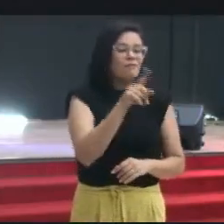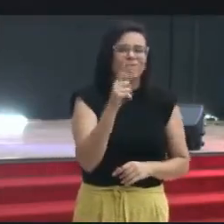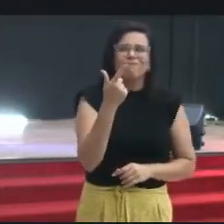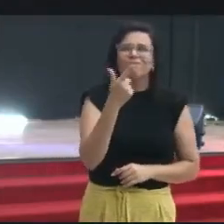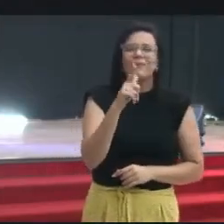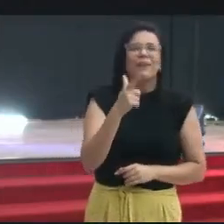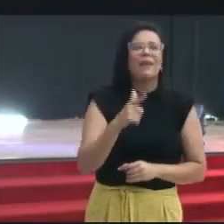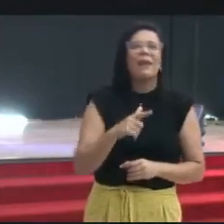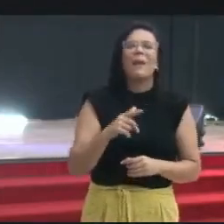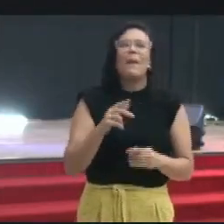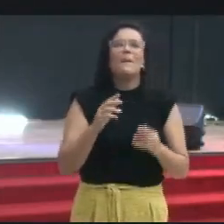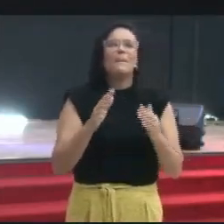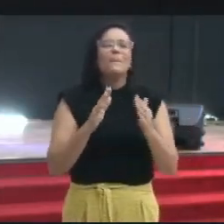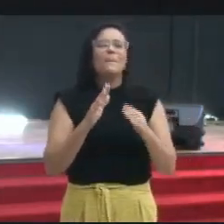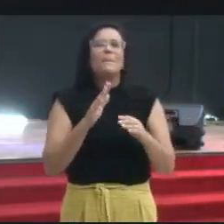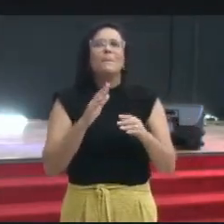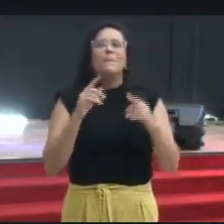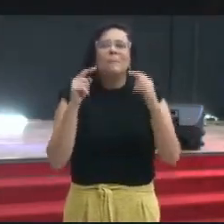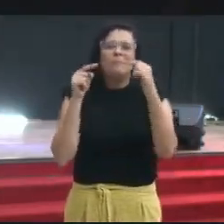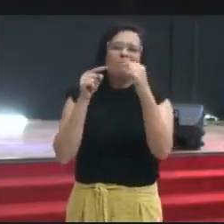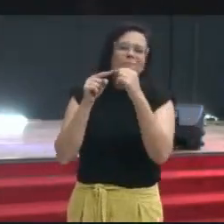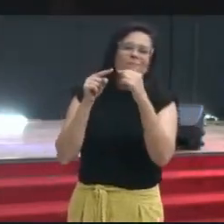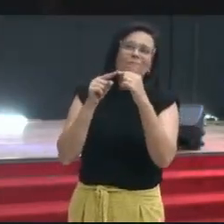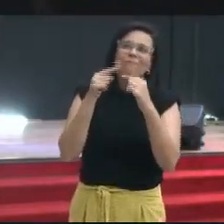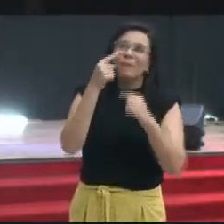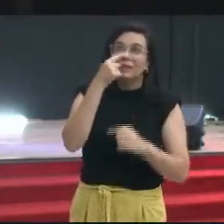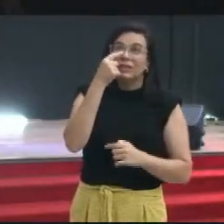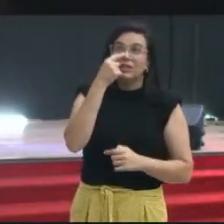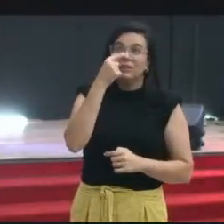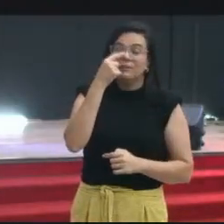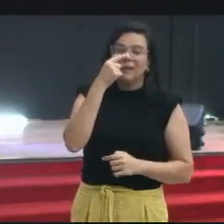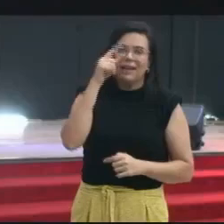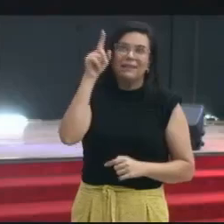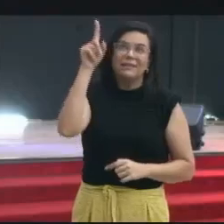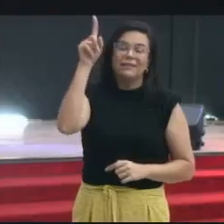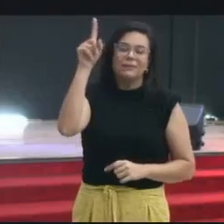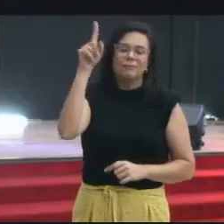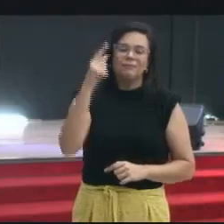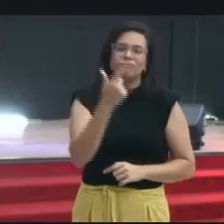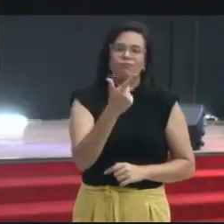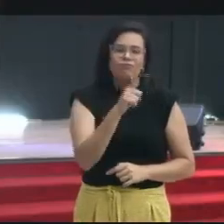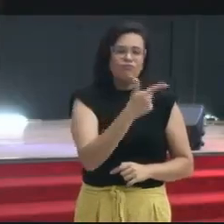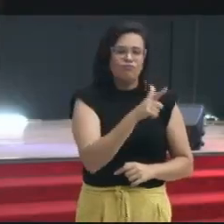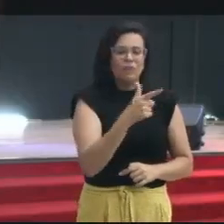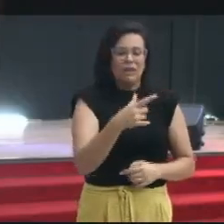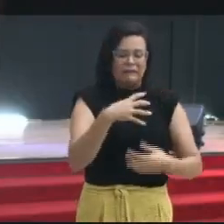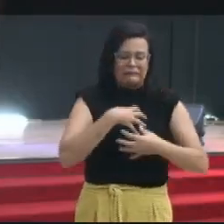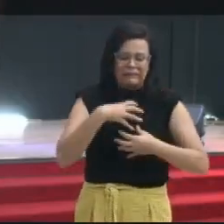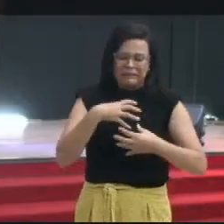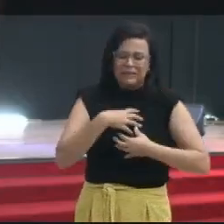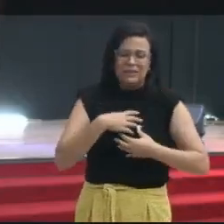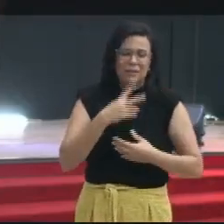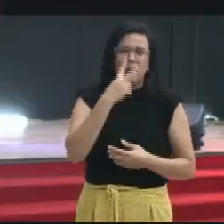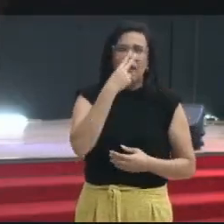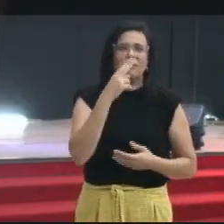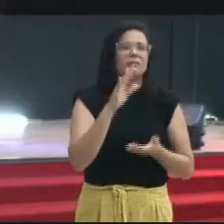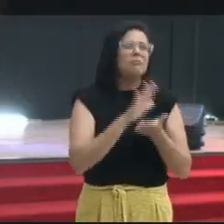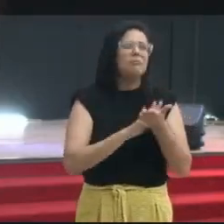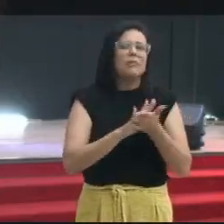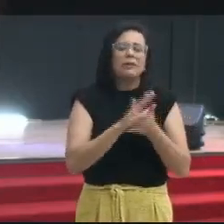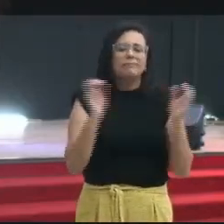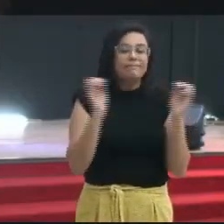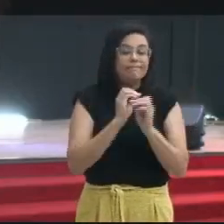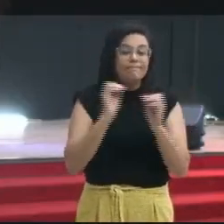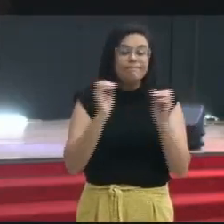mais intimidade com Deus? Quanto tempo você não sente mais a presença do Espírito